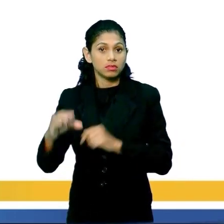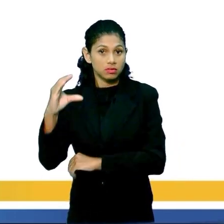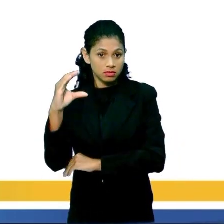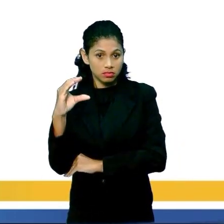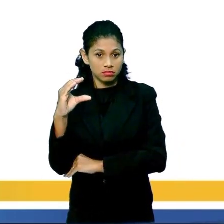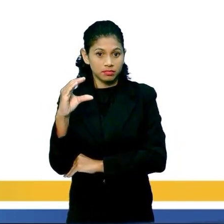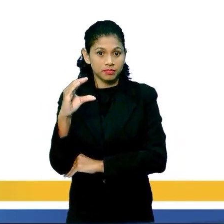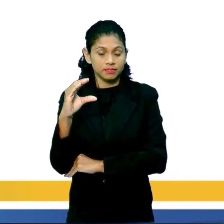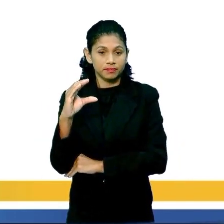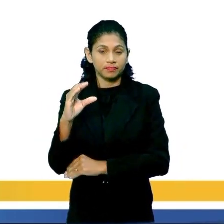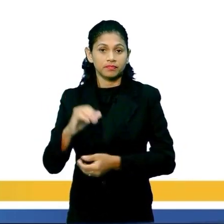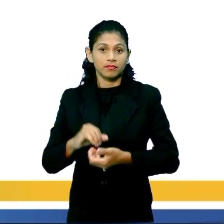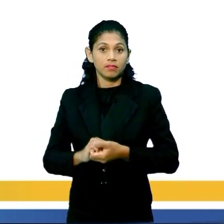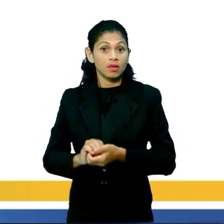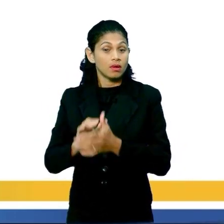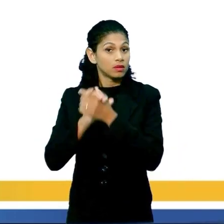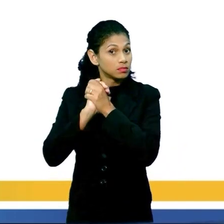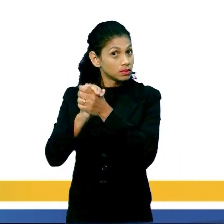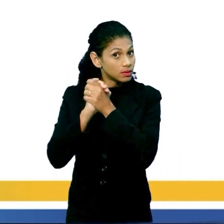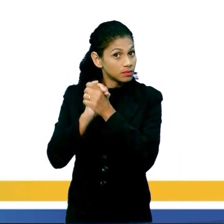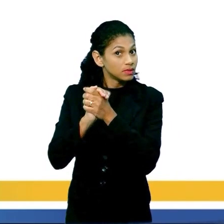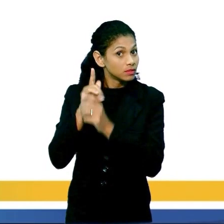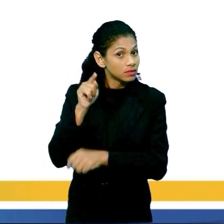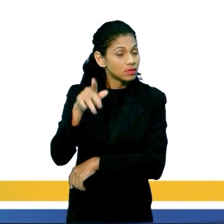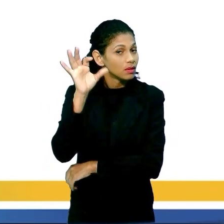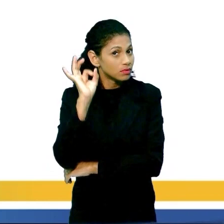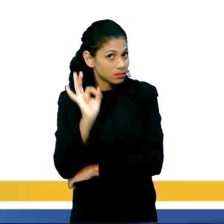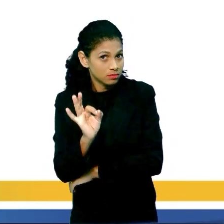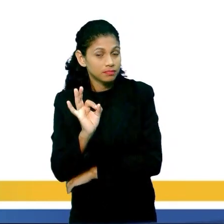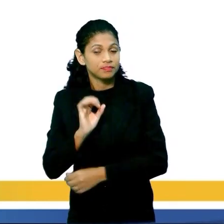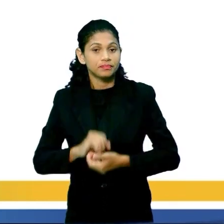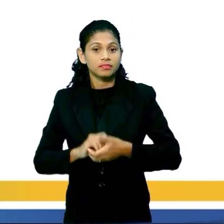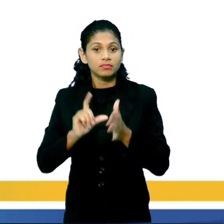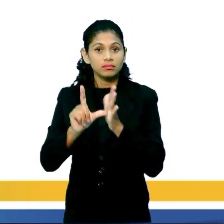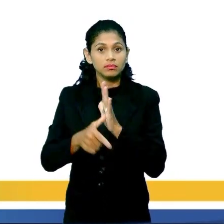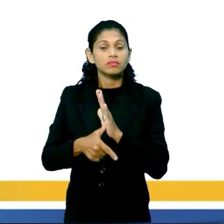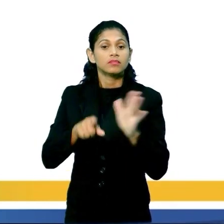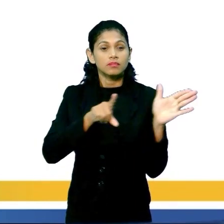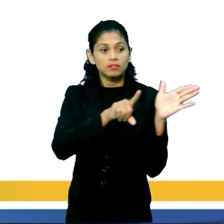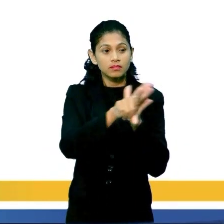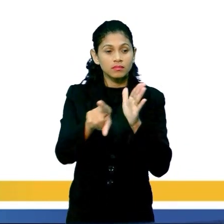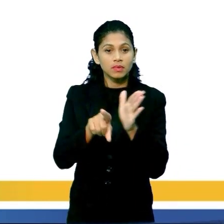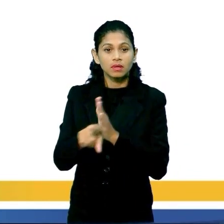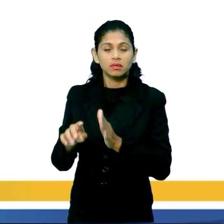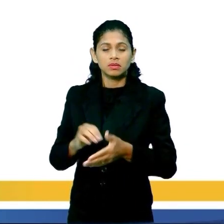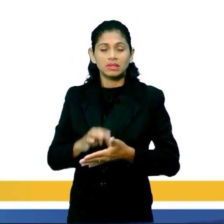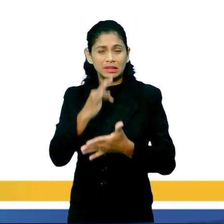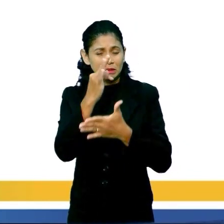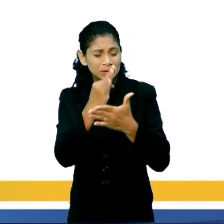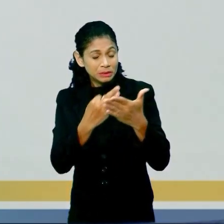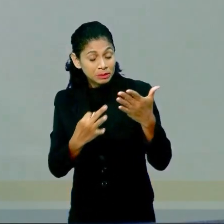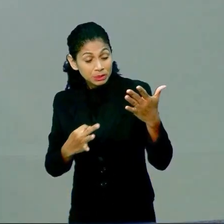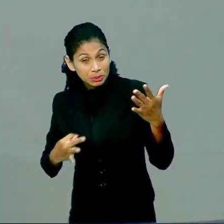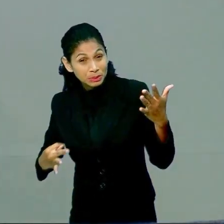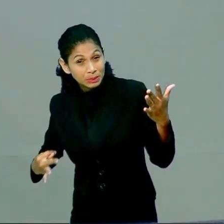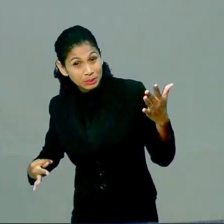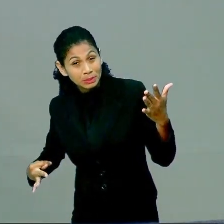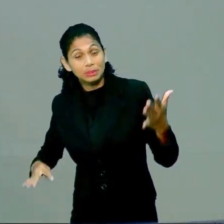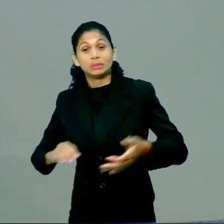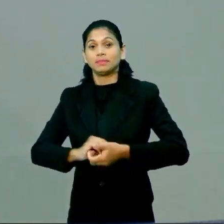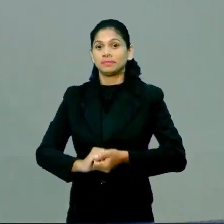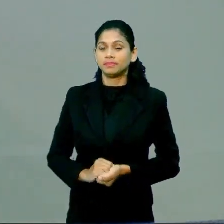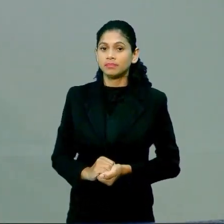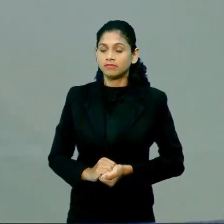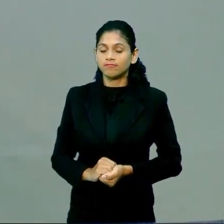C Parabéns para quem acertou vamos para a próxima questão texto longo também né galera eu sempre